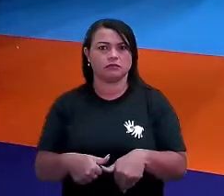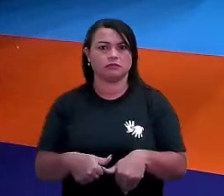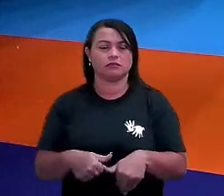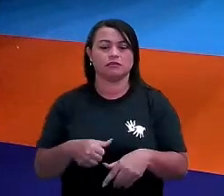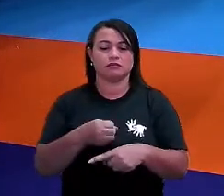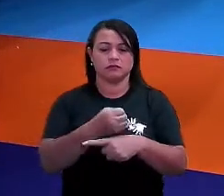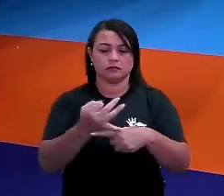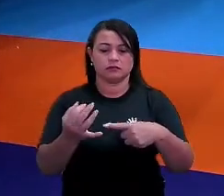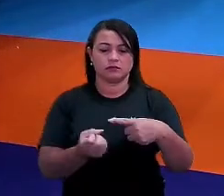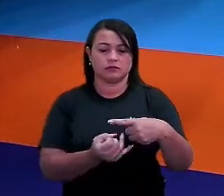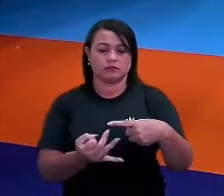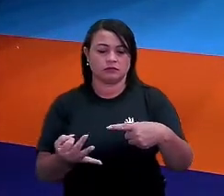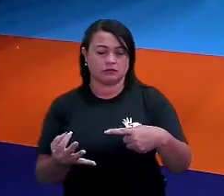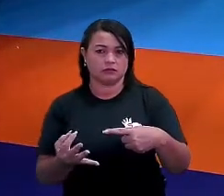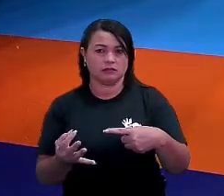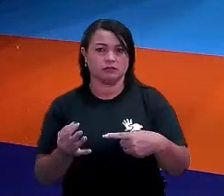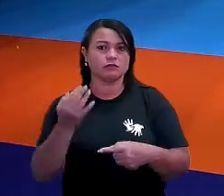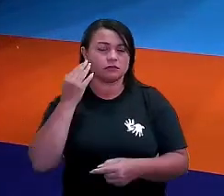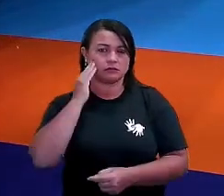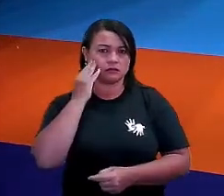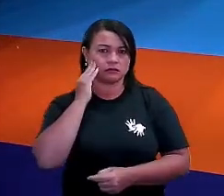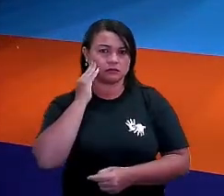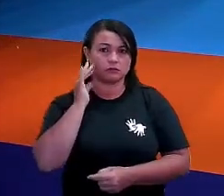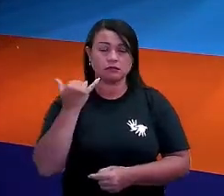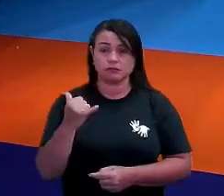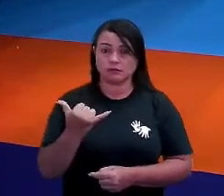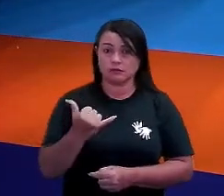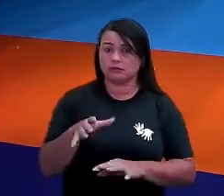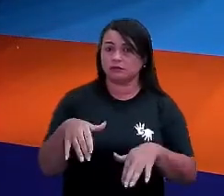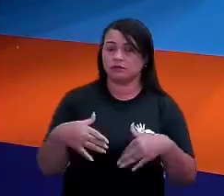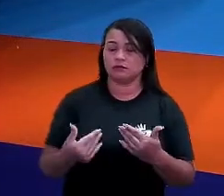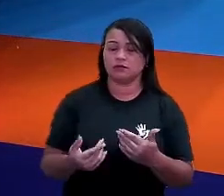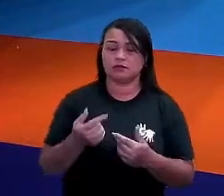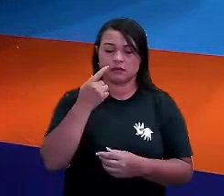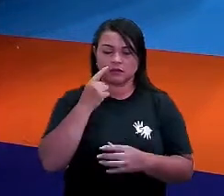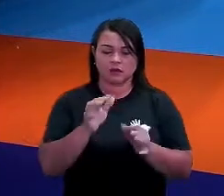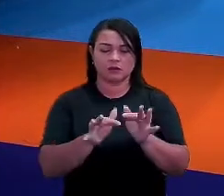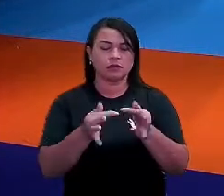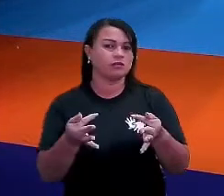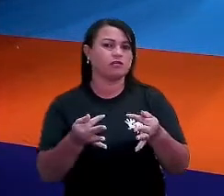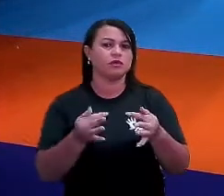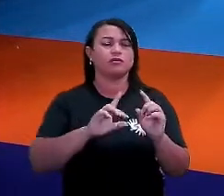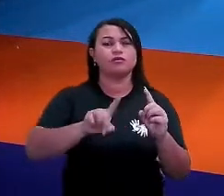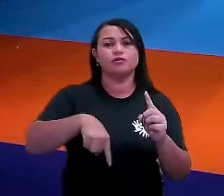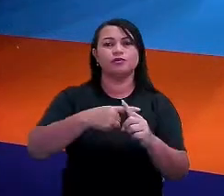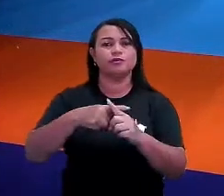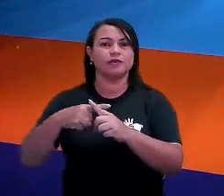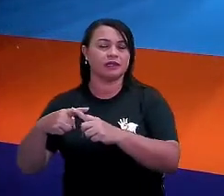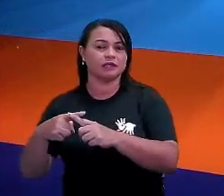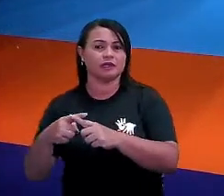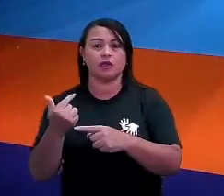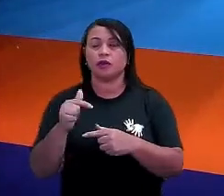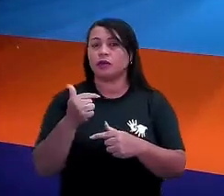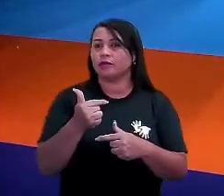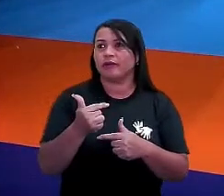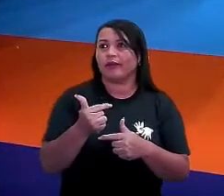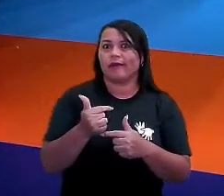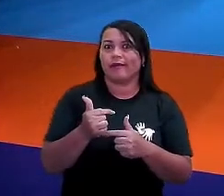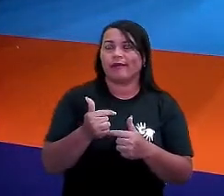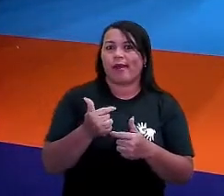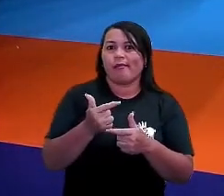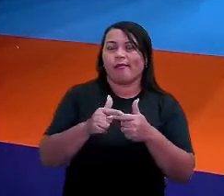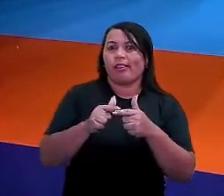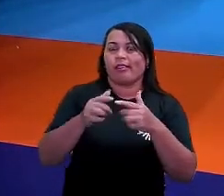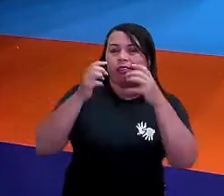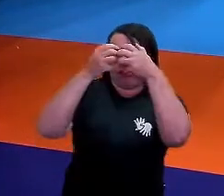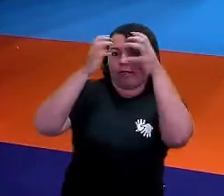a fração fique irredutível. Beleza? Então, aqui é a simples multiplicação, não tem bicho de 7 cabeças, tenho